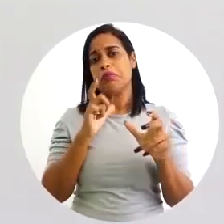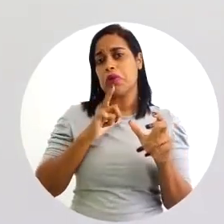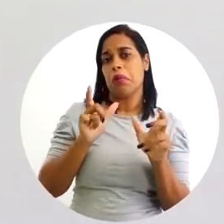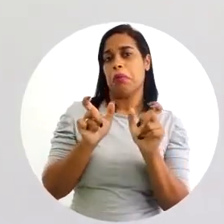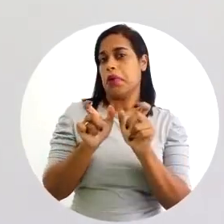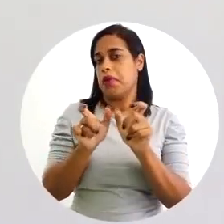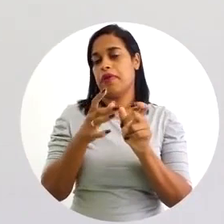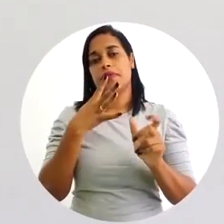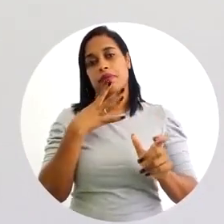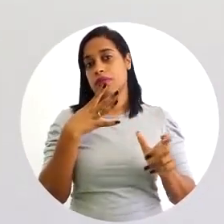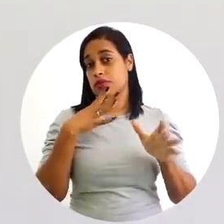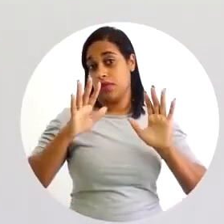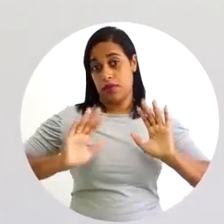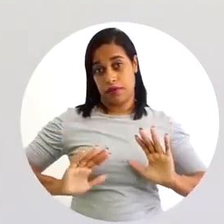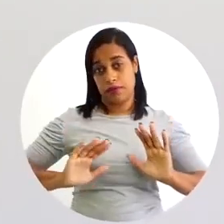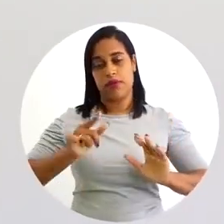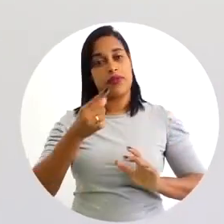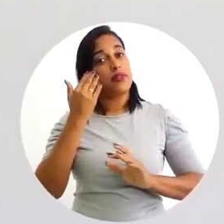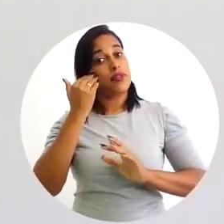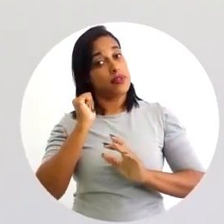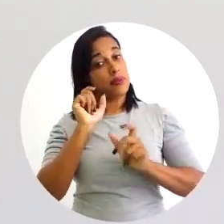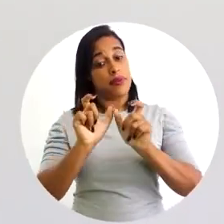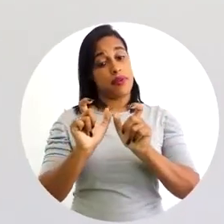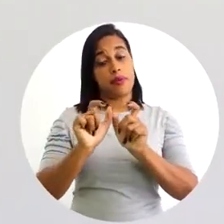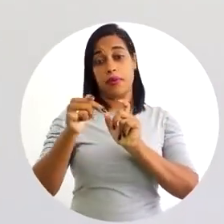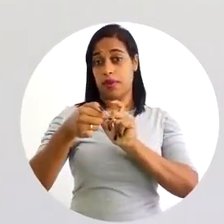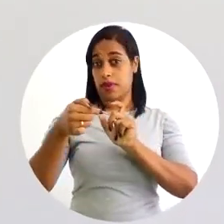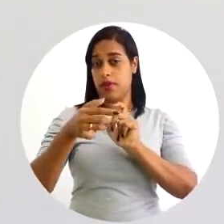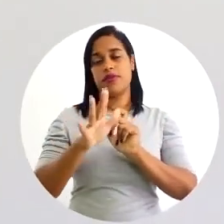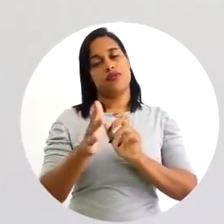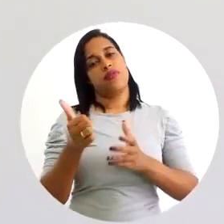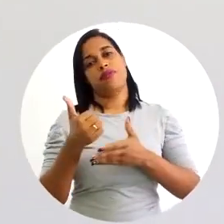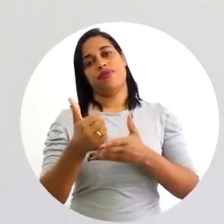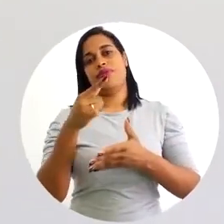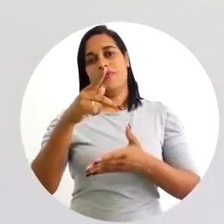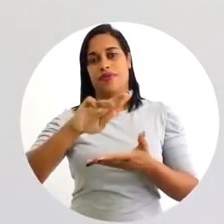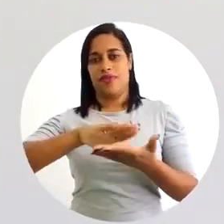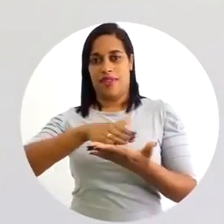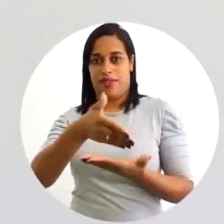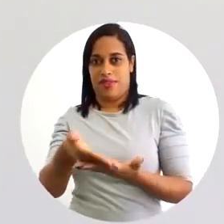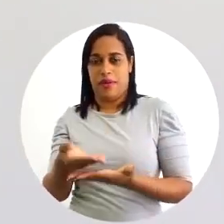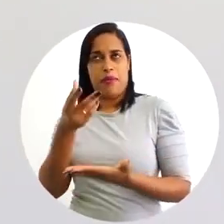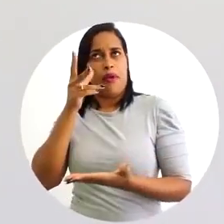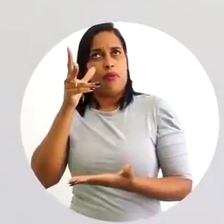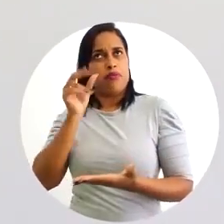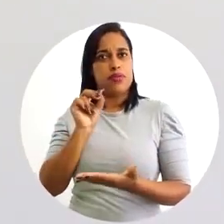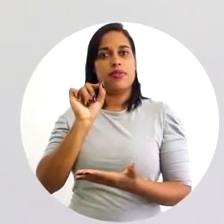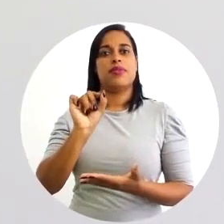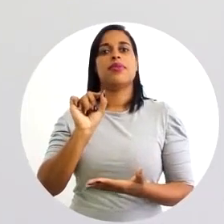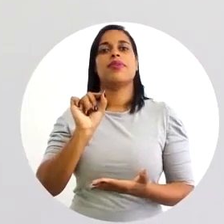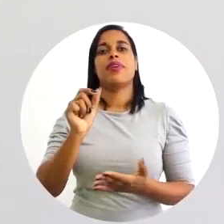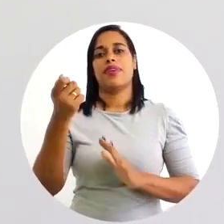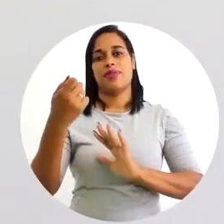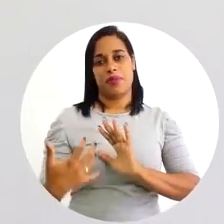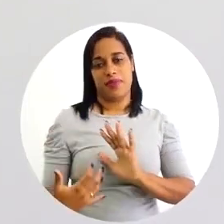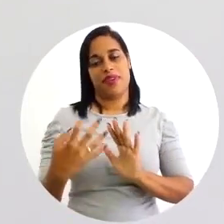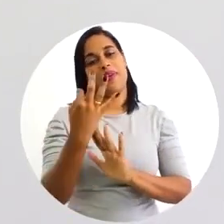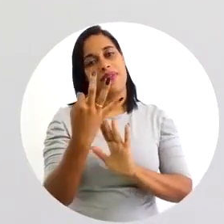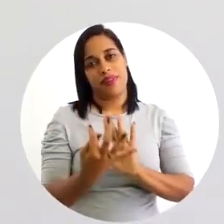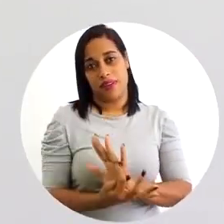palavra já conhecida. Você sabendo a palavra conhecida já ajudou a você a ter uma ideia do que vai falar o